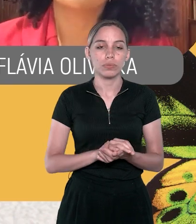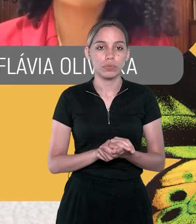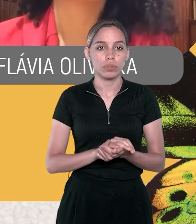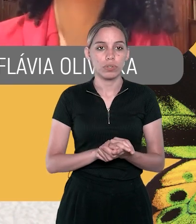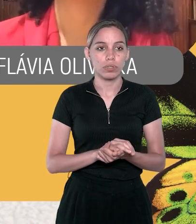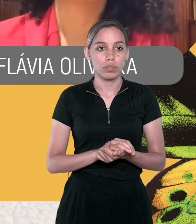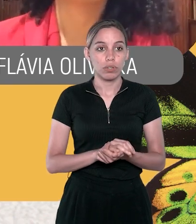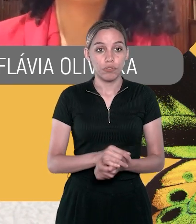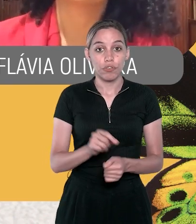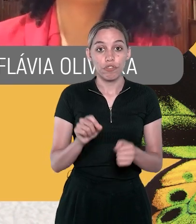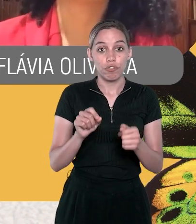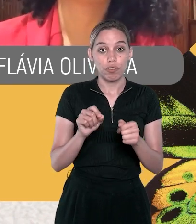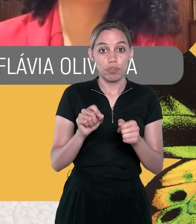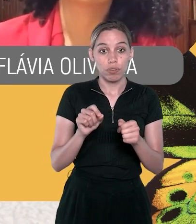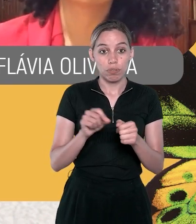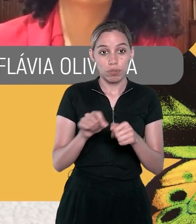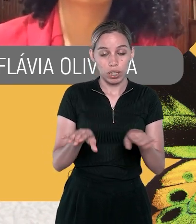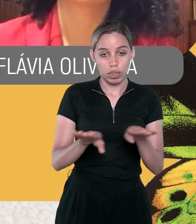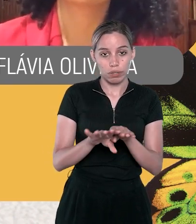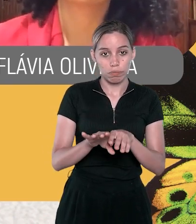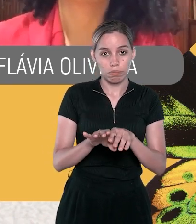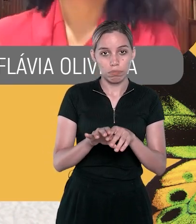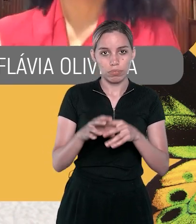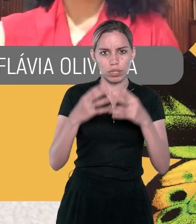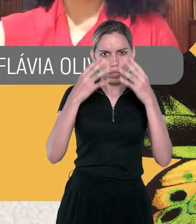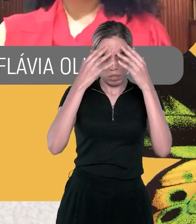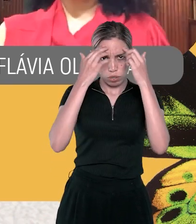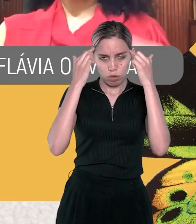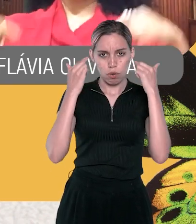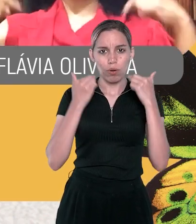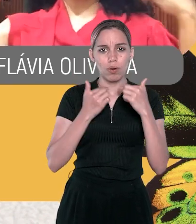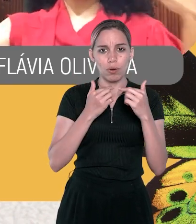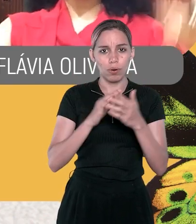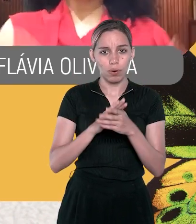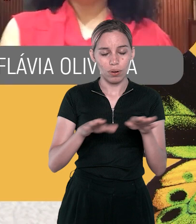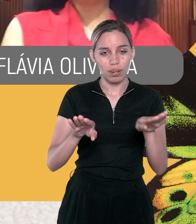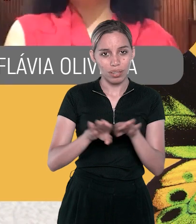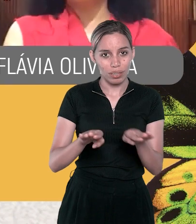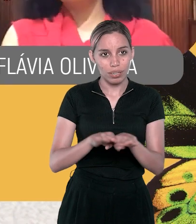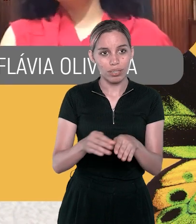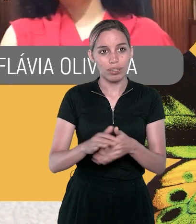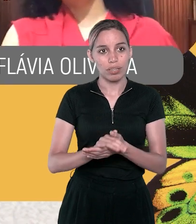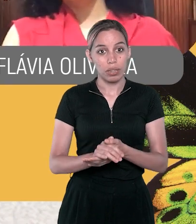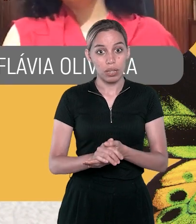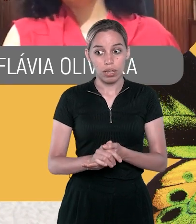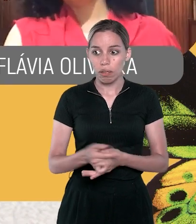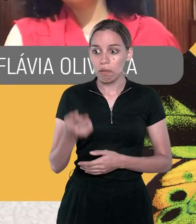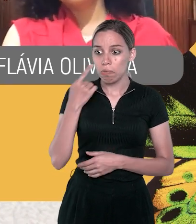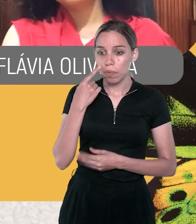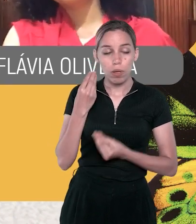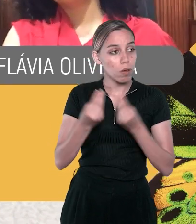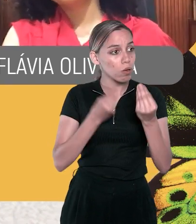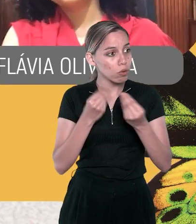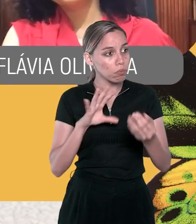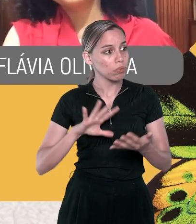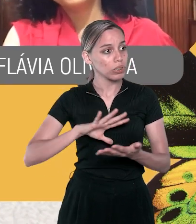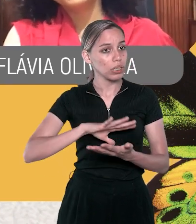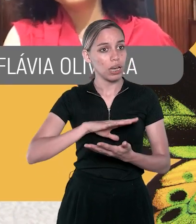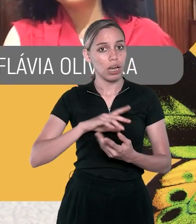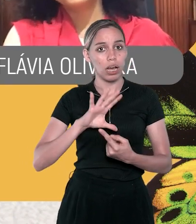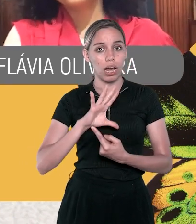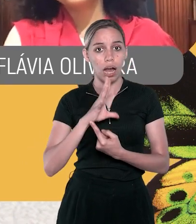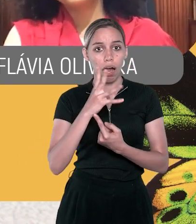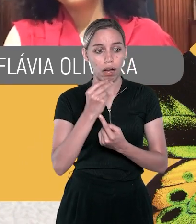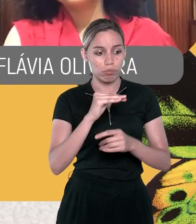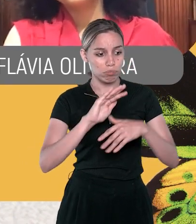Os carranqueiros. Como ao mesmo tempo essa arte consegue um movimento, né? Capacidade